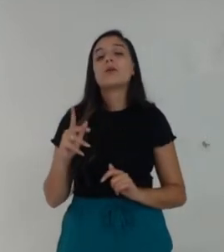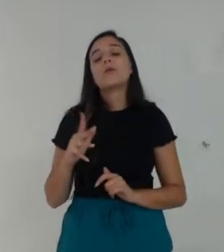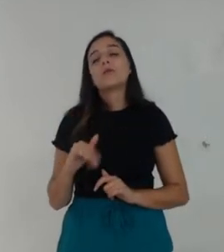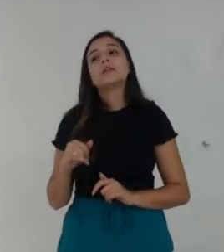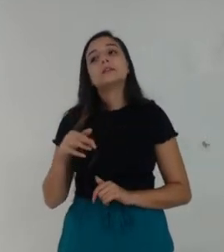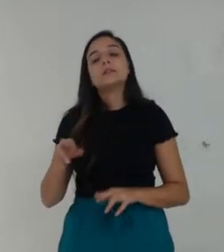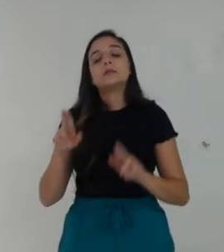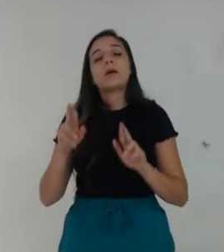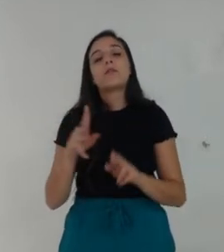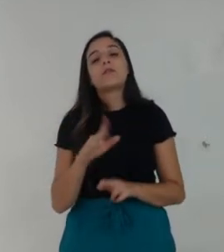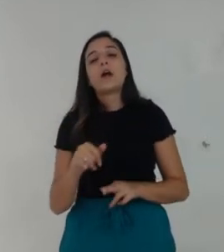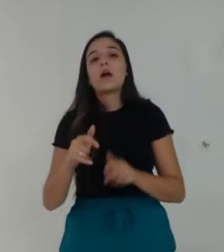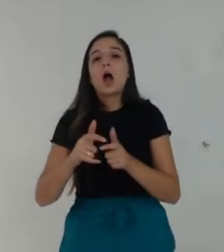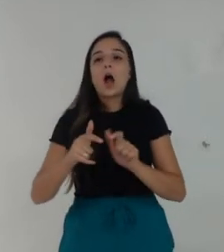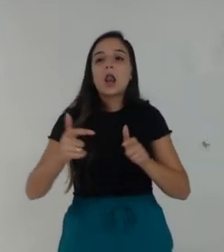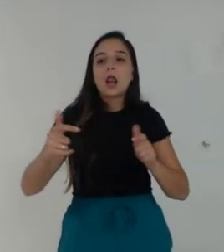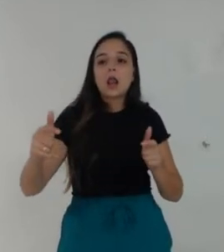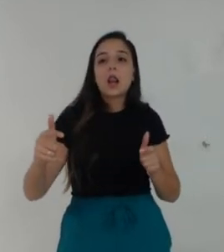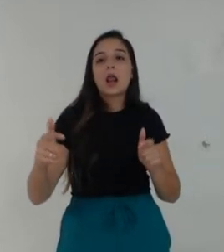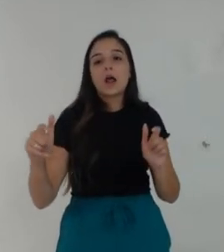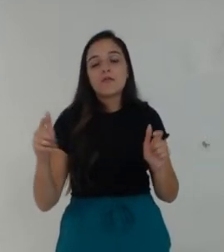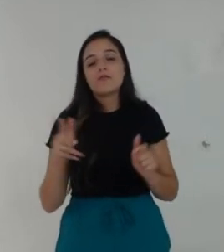mais, tem épocas que crescem menos, né?